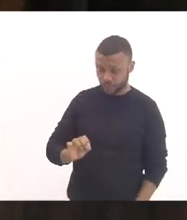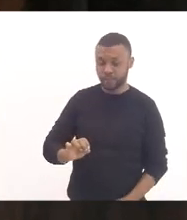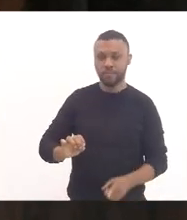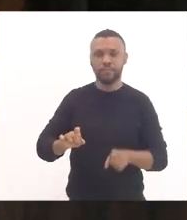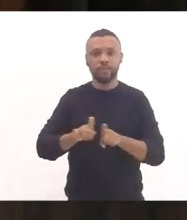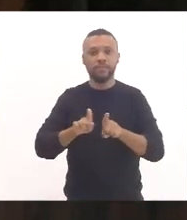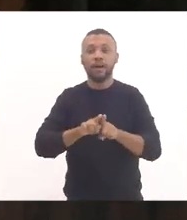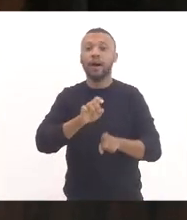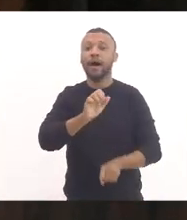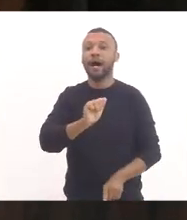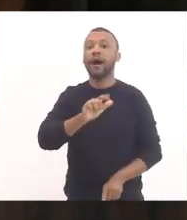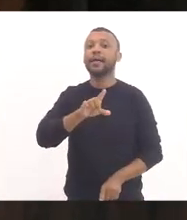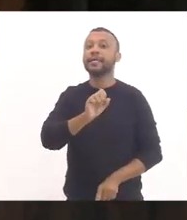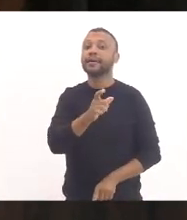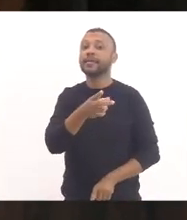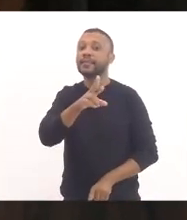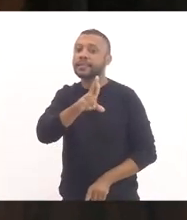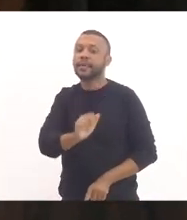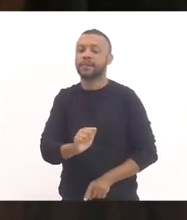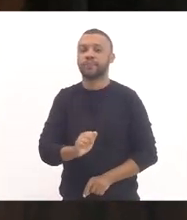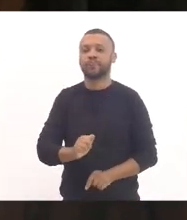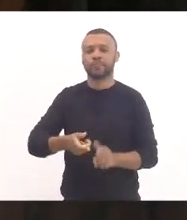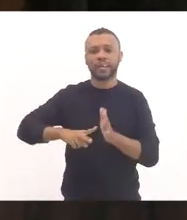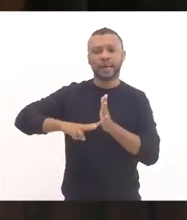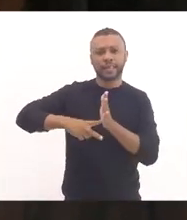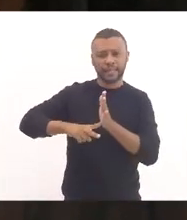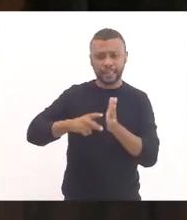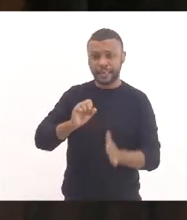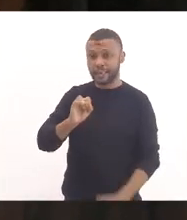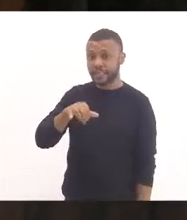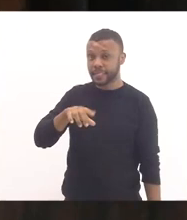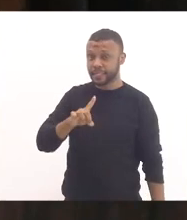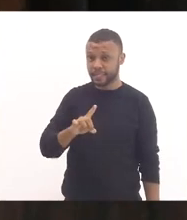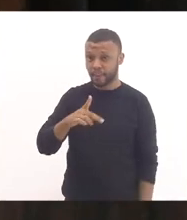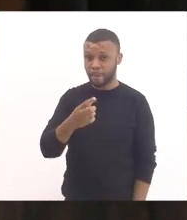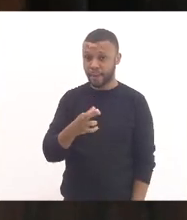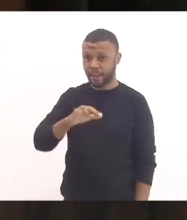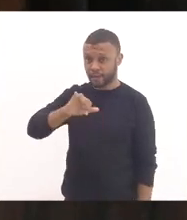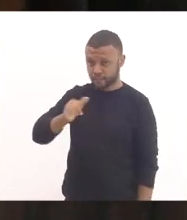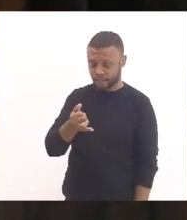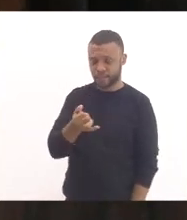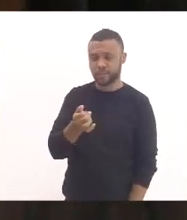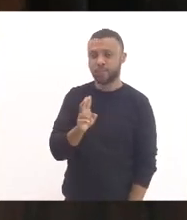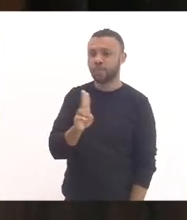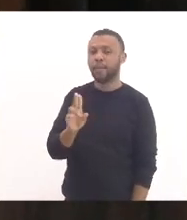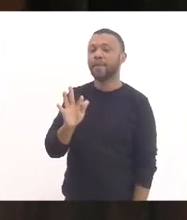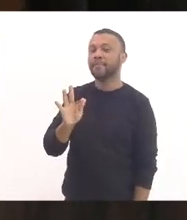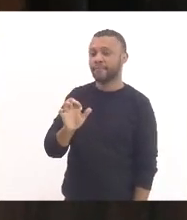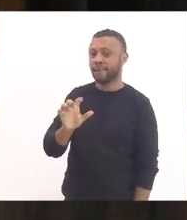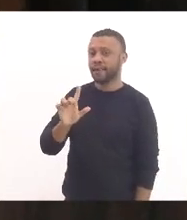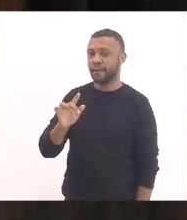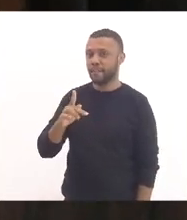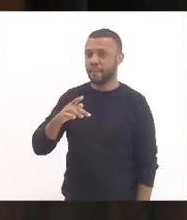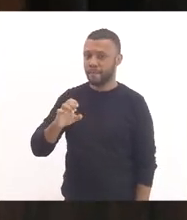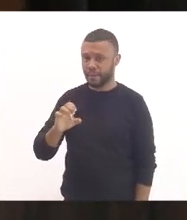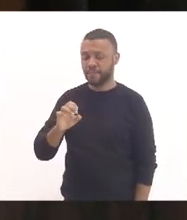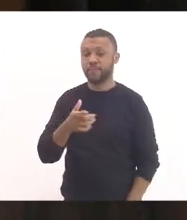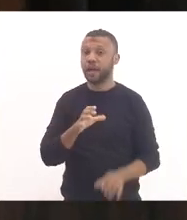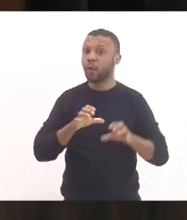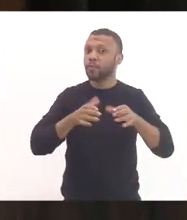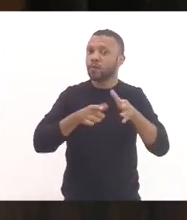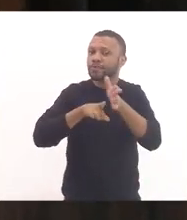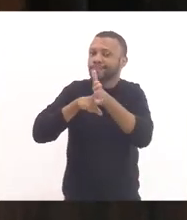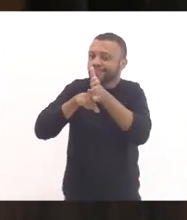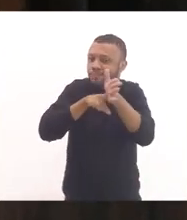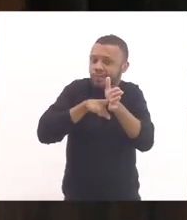é sindepperj Felipe Guimarães a comissão de investigadores da Polícia